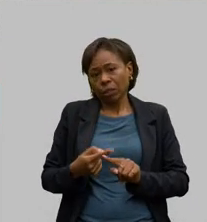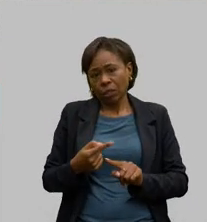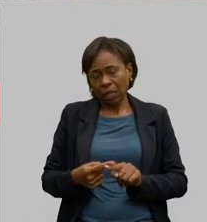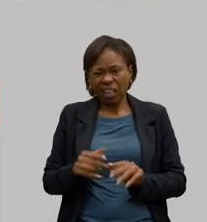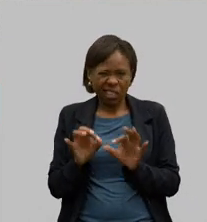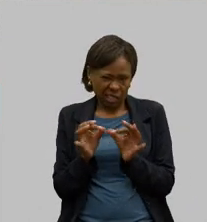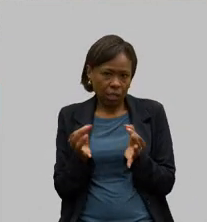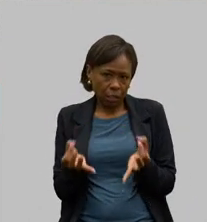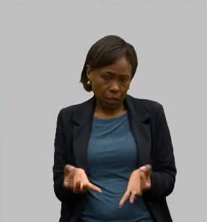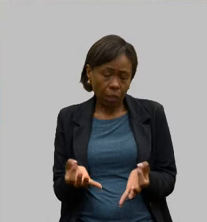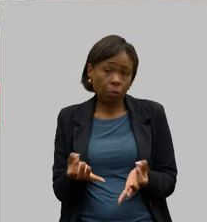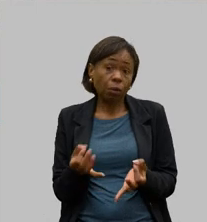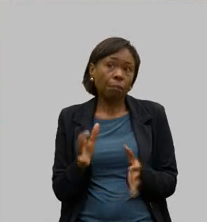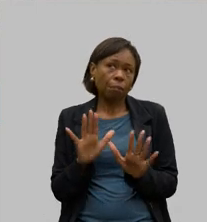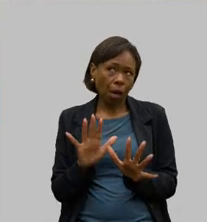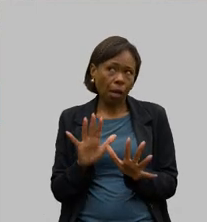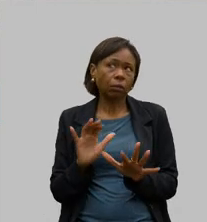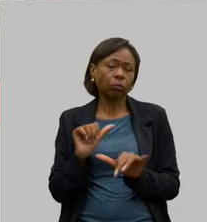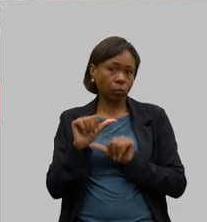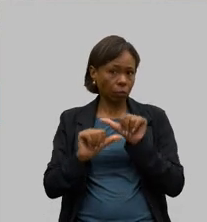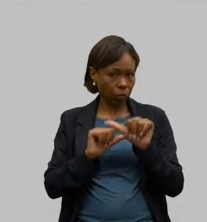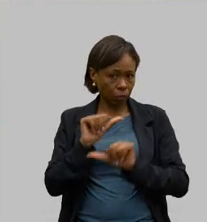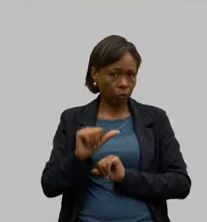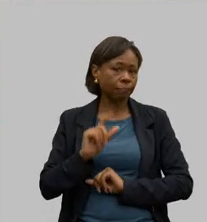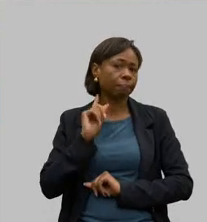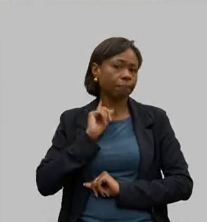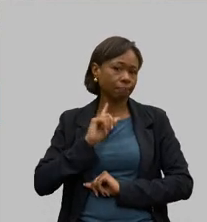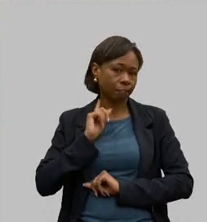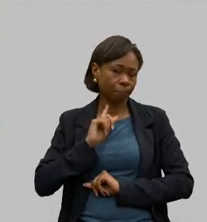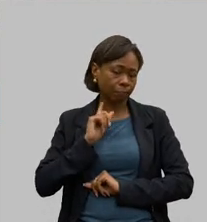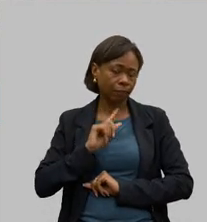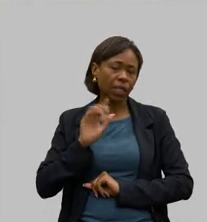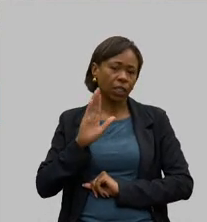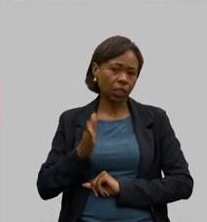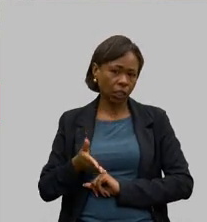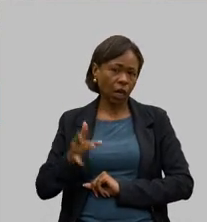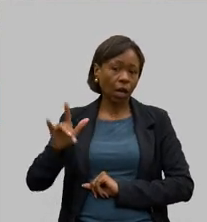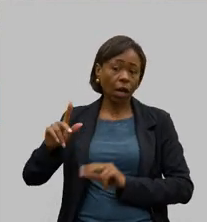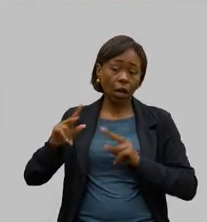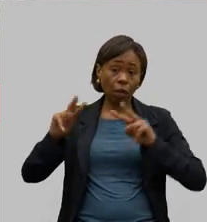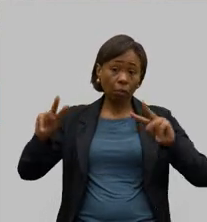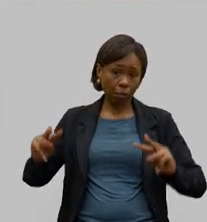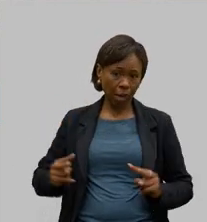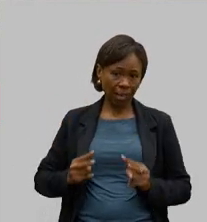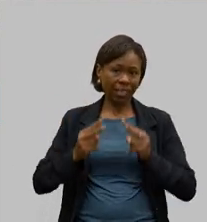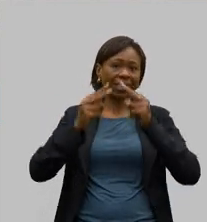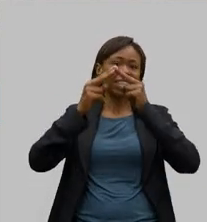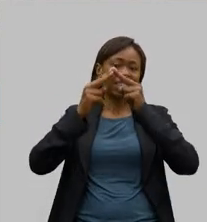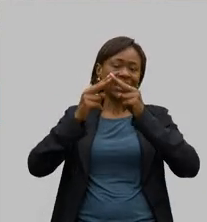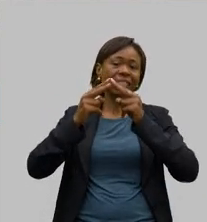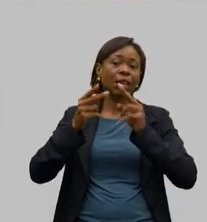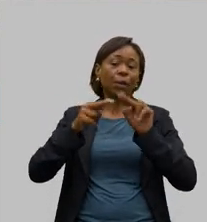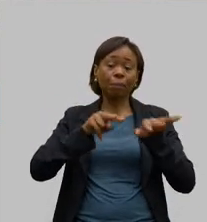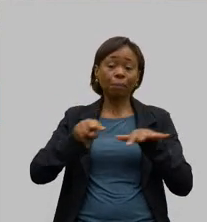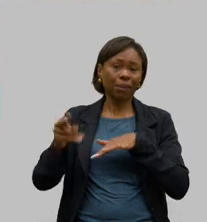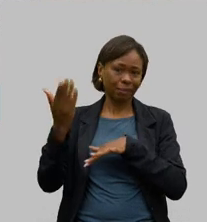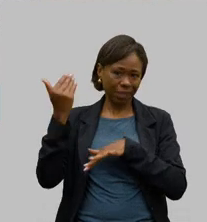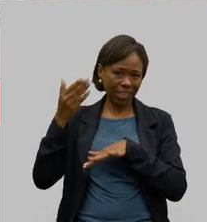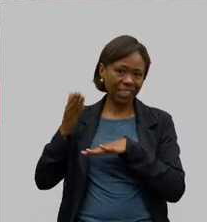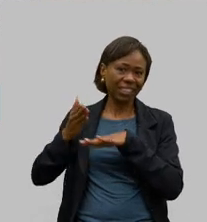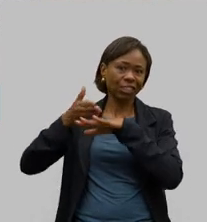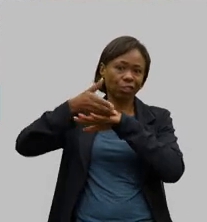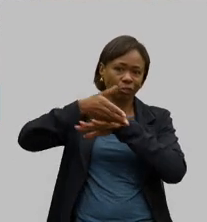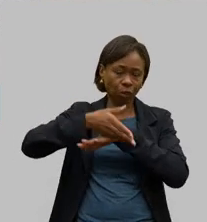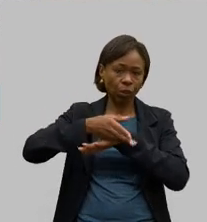ser revolucionária para Minas Gerais que nós estivemos também em Paris semana passada na Unesco e deverá ser